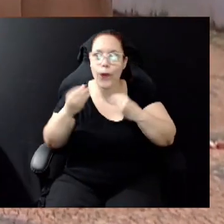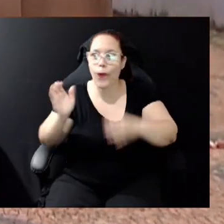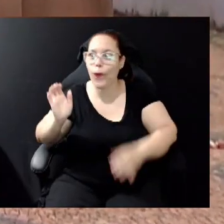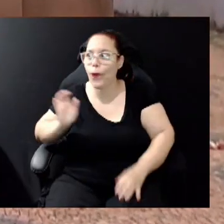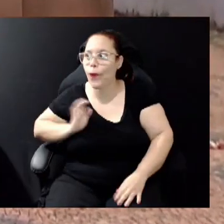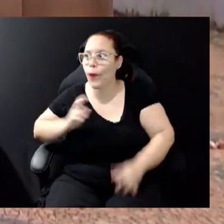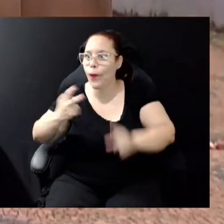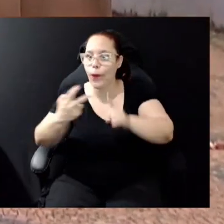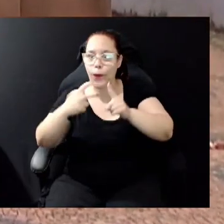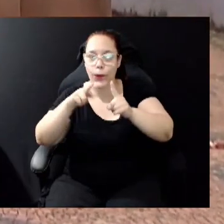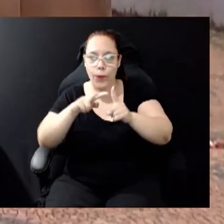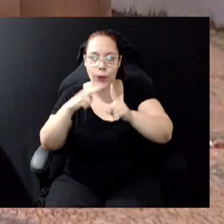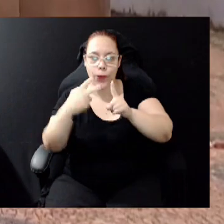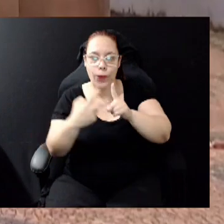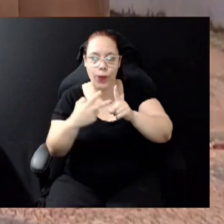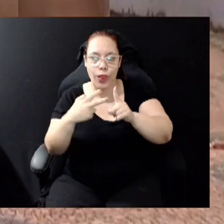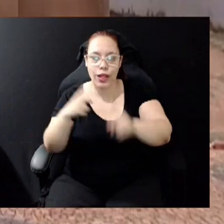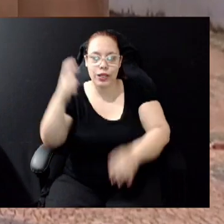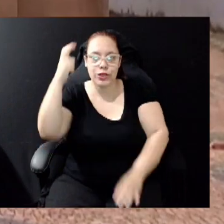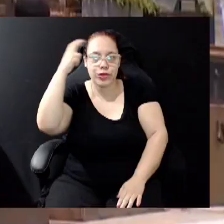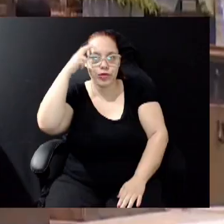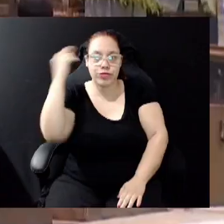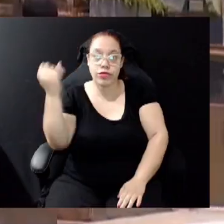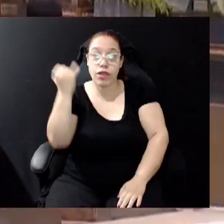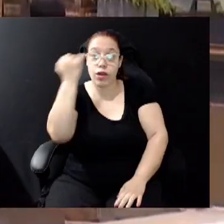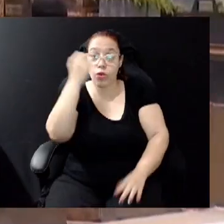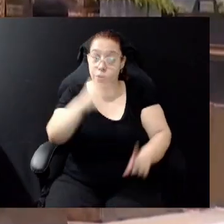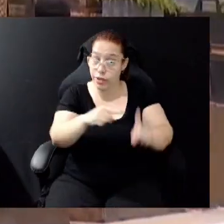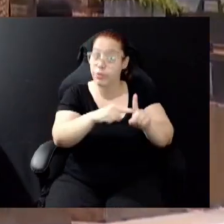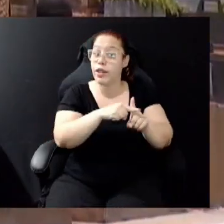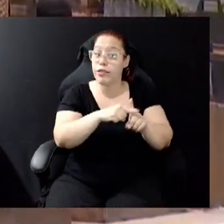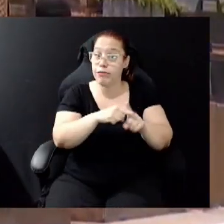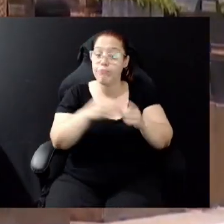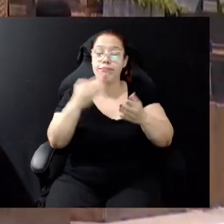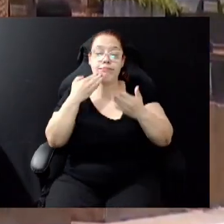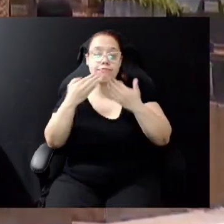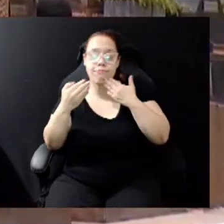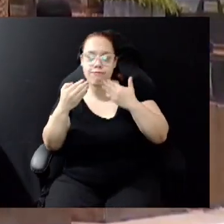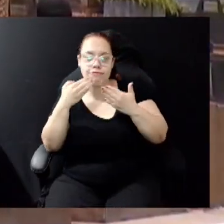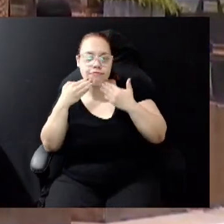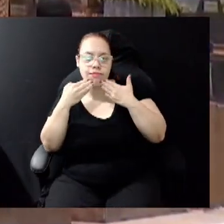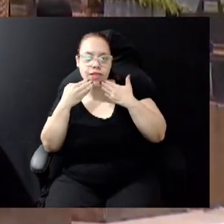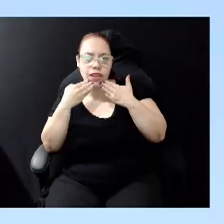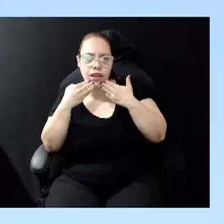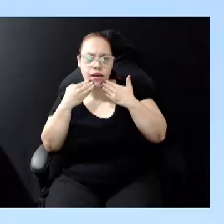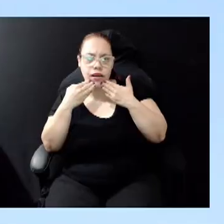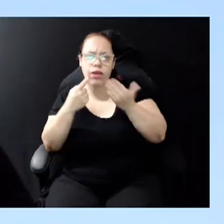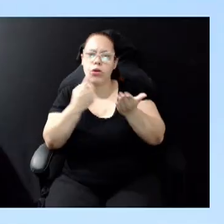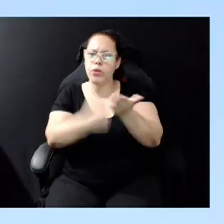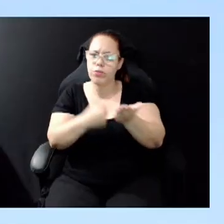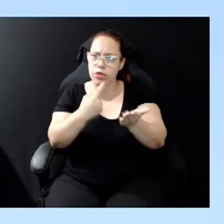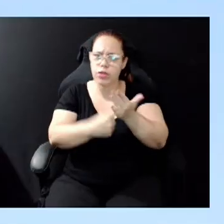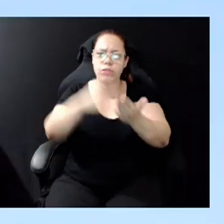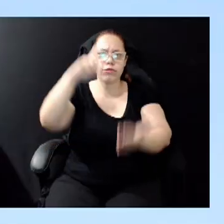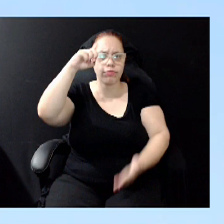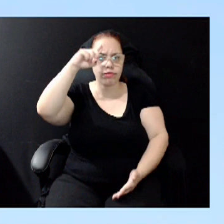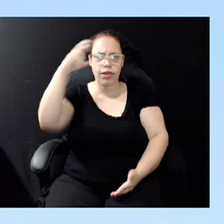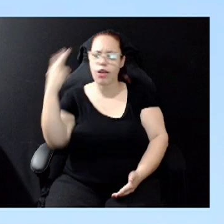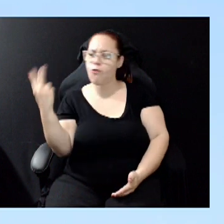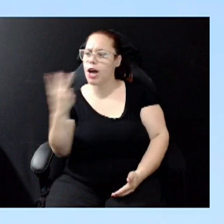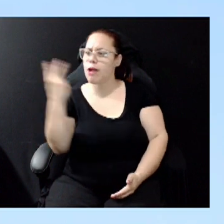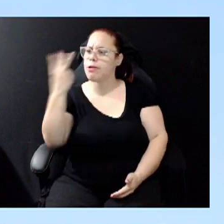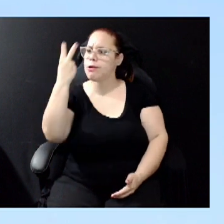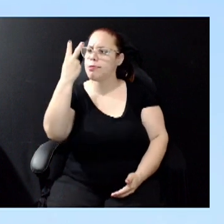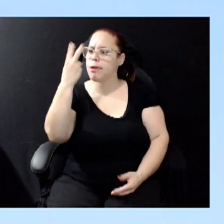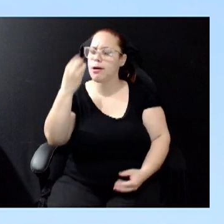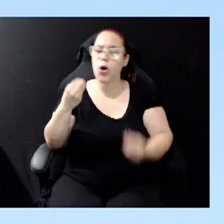cultural, histórico, a importância do cemitério. E aí, numa conversa com ele falou: a gente precisava marcar essa data, a gente precisa valorizar isso, como o mundo inteiro